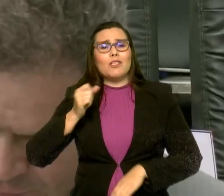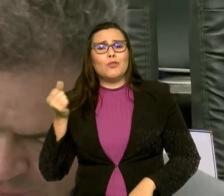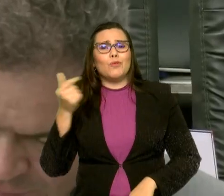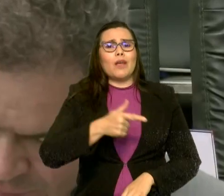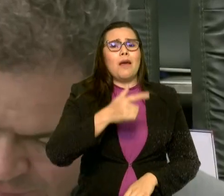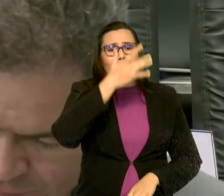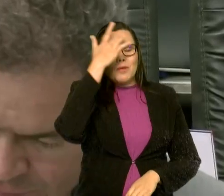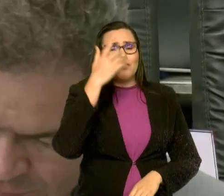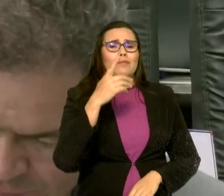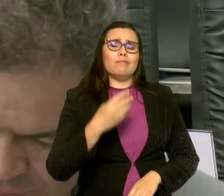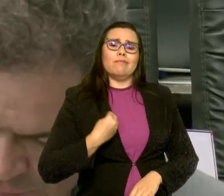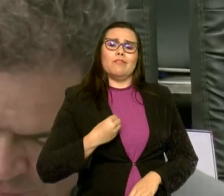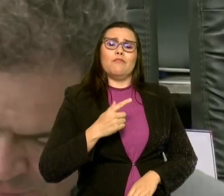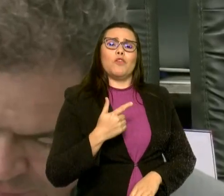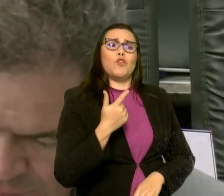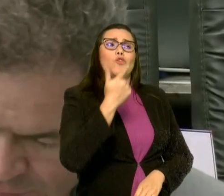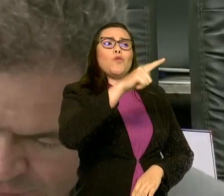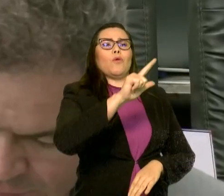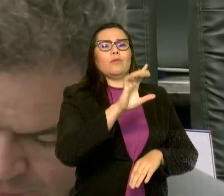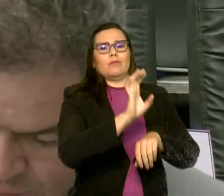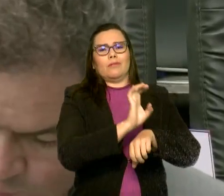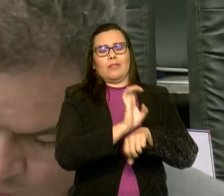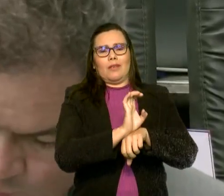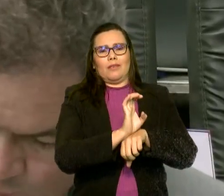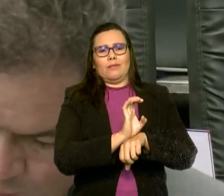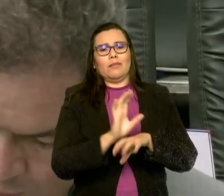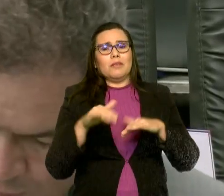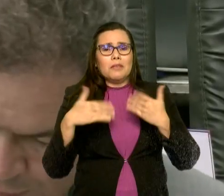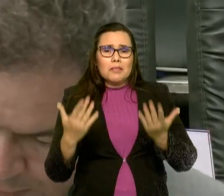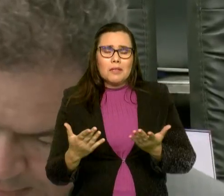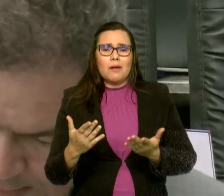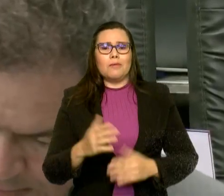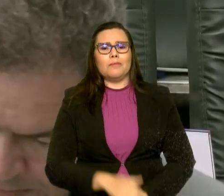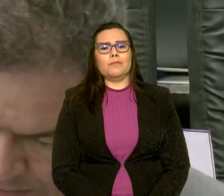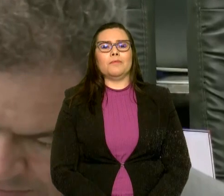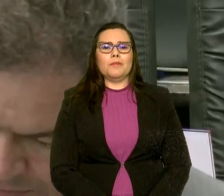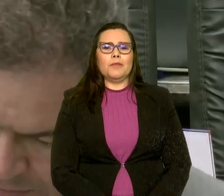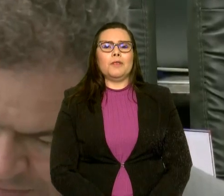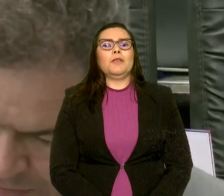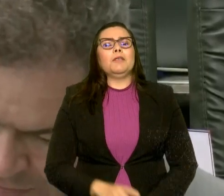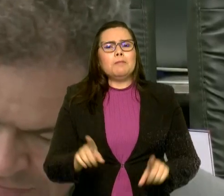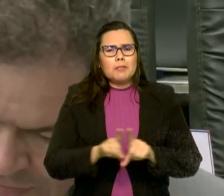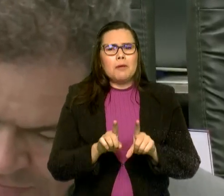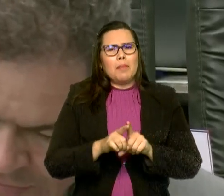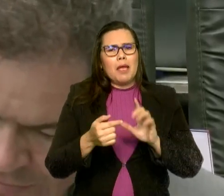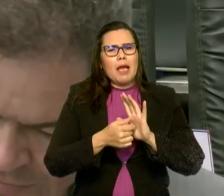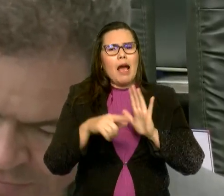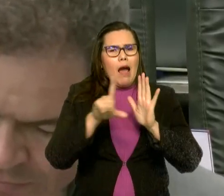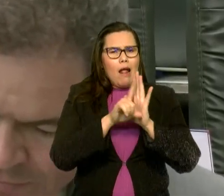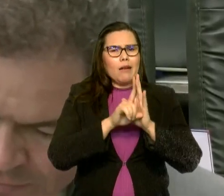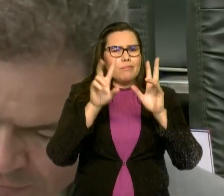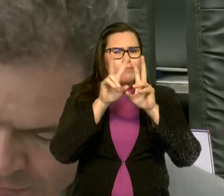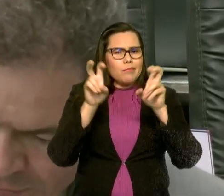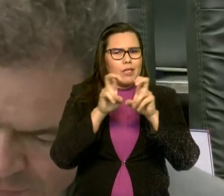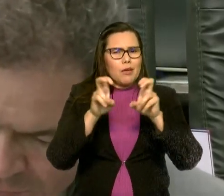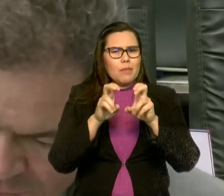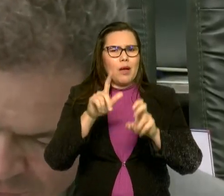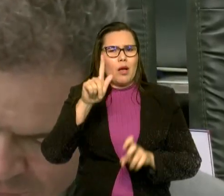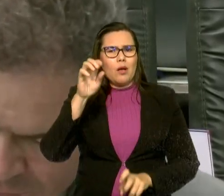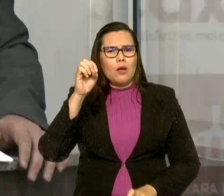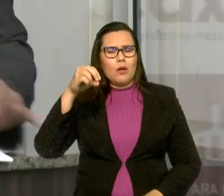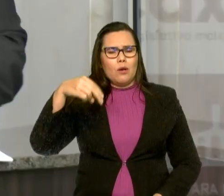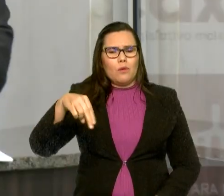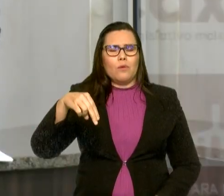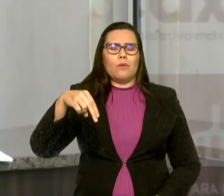simbólico aqui em Caxias, onde nós reverenciamos nosso poeta maior, Gonçalves Dias. Portanto, deputado, parabéns pela iniciativa.